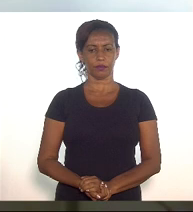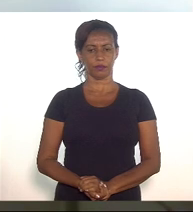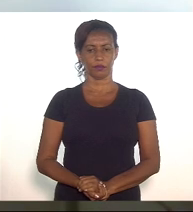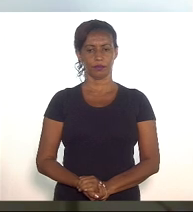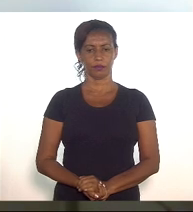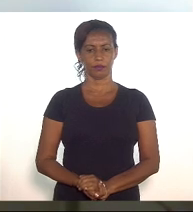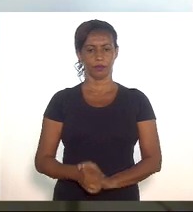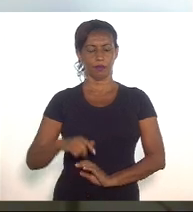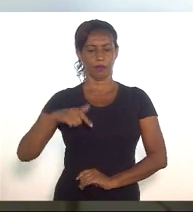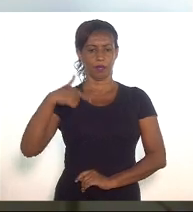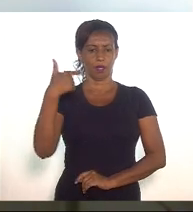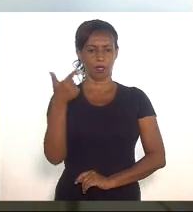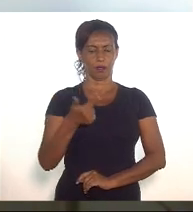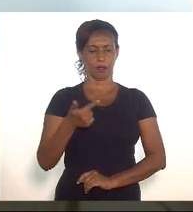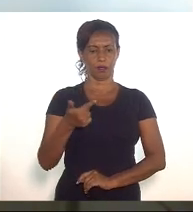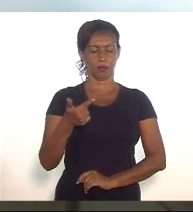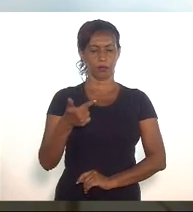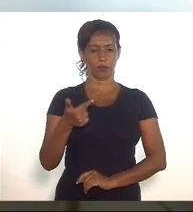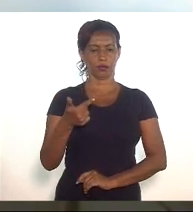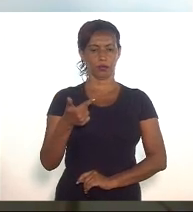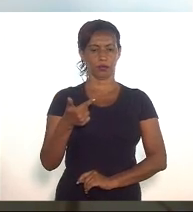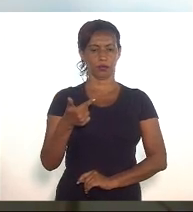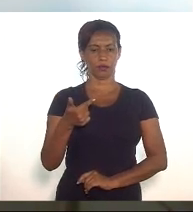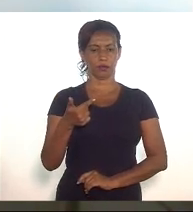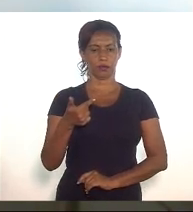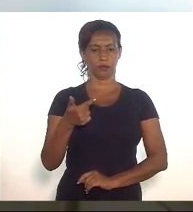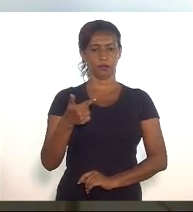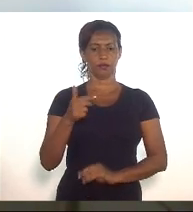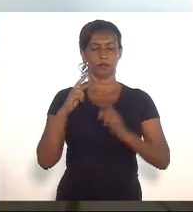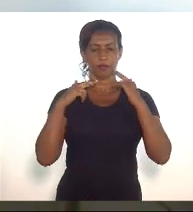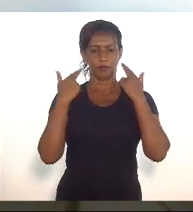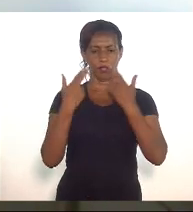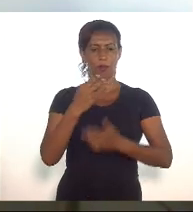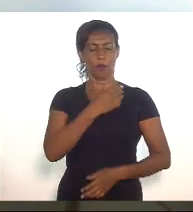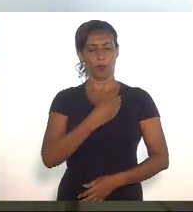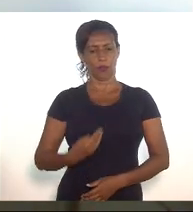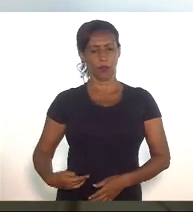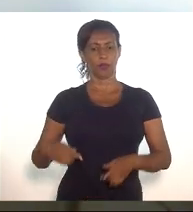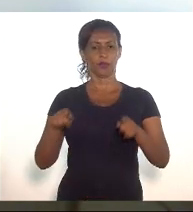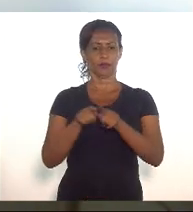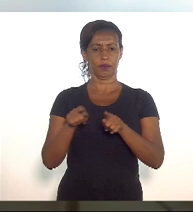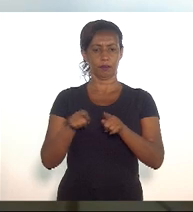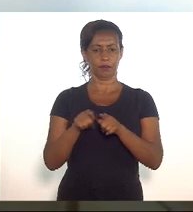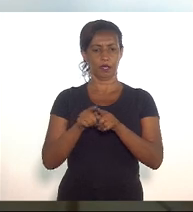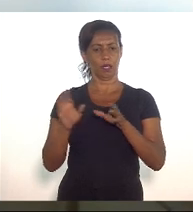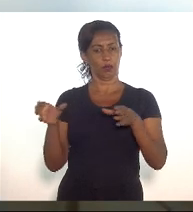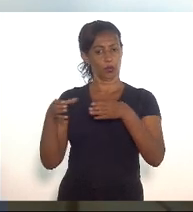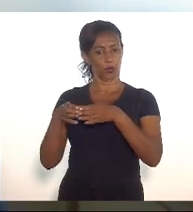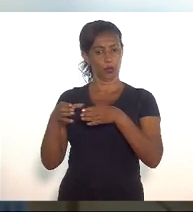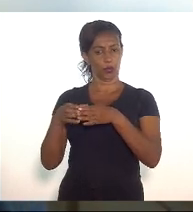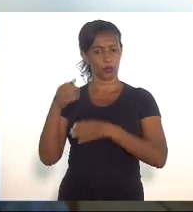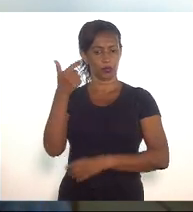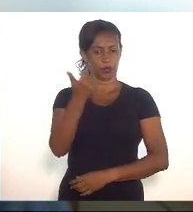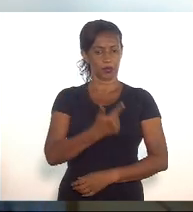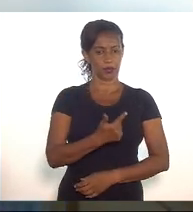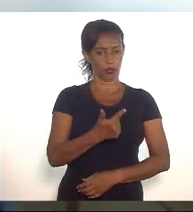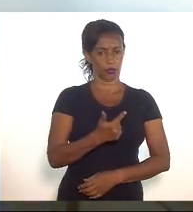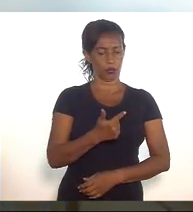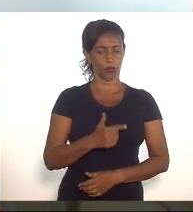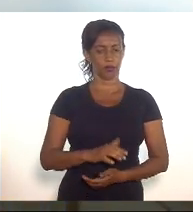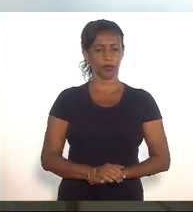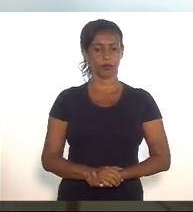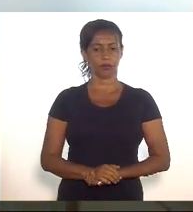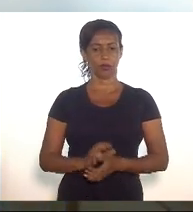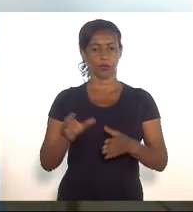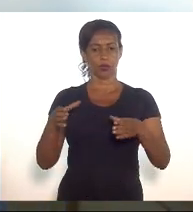A segunda deliberação é a segunda audiência pública, também em conjunto, essa segunda em conjunto, com